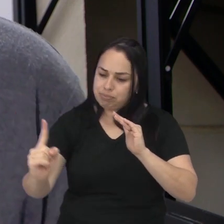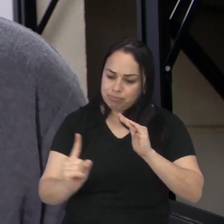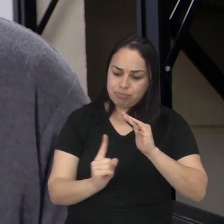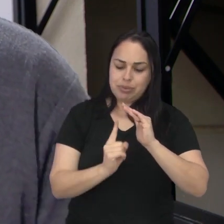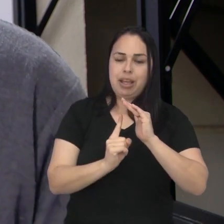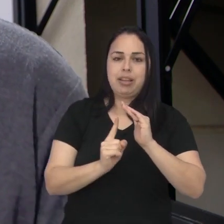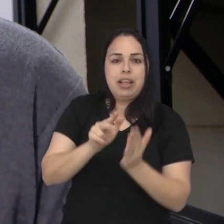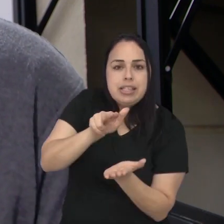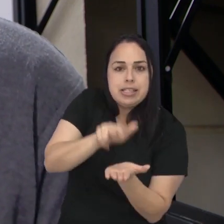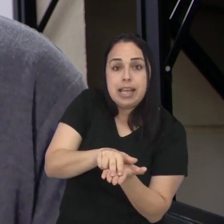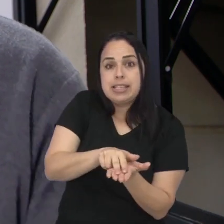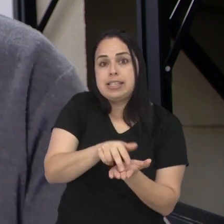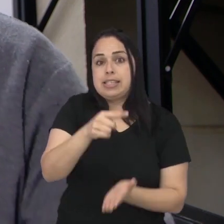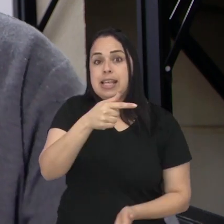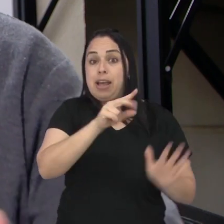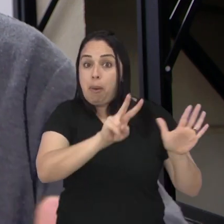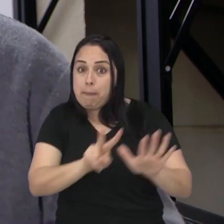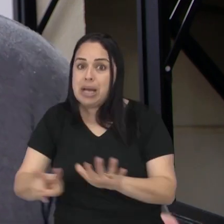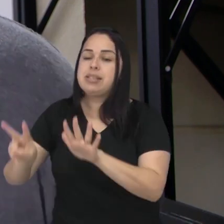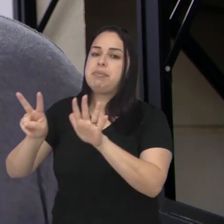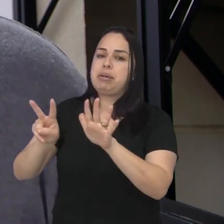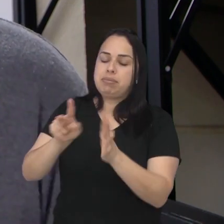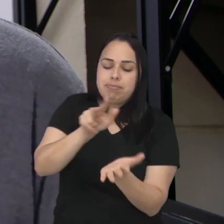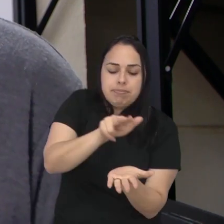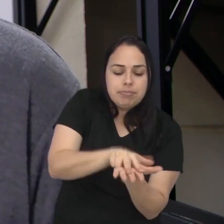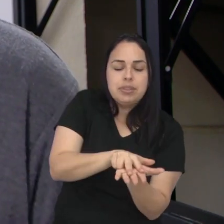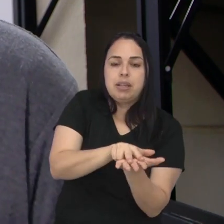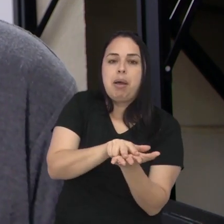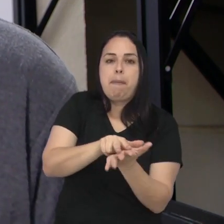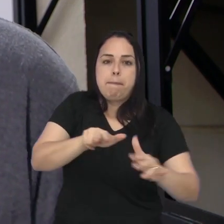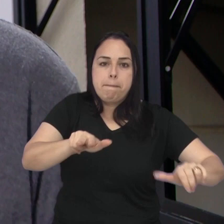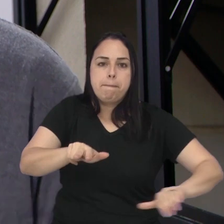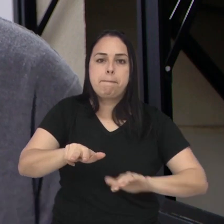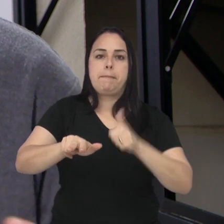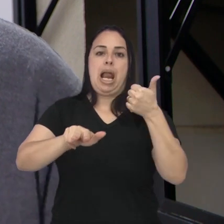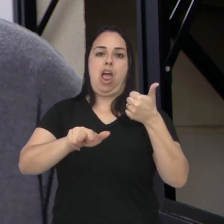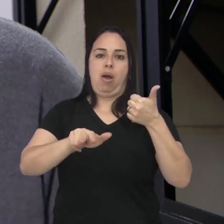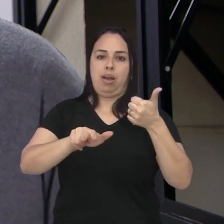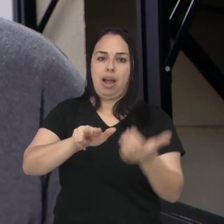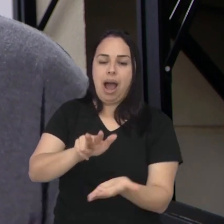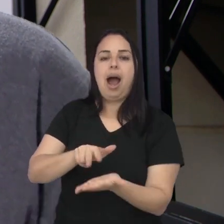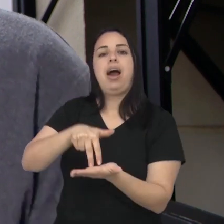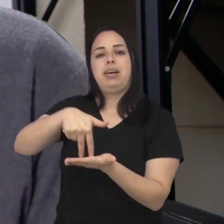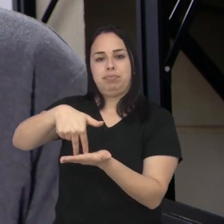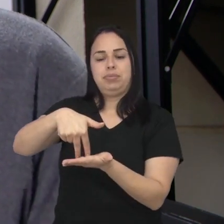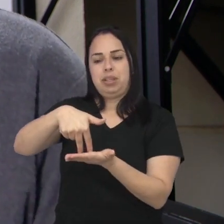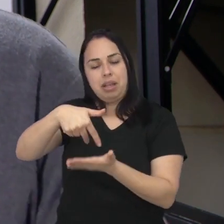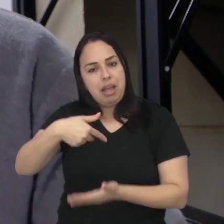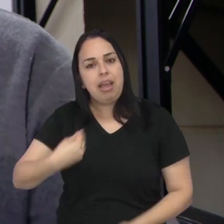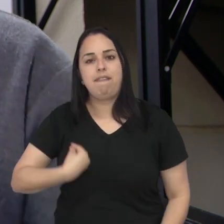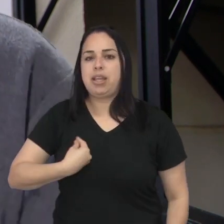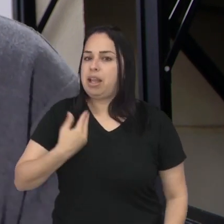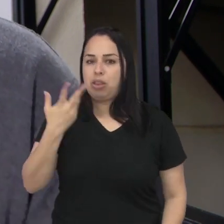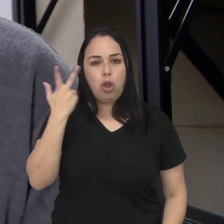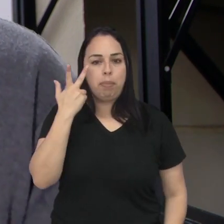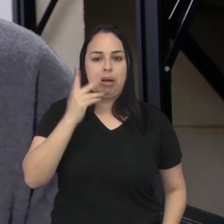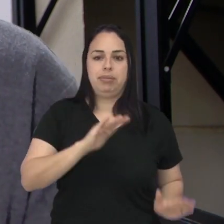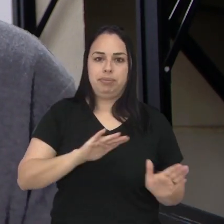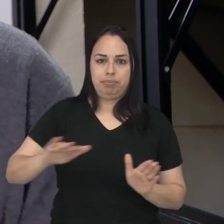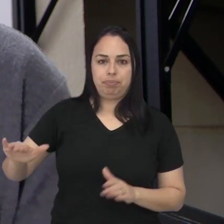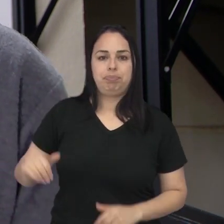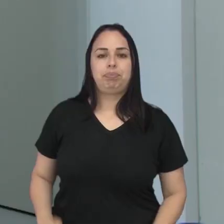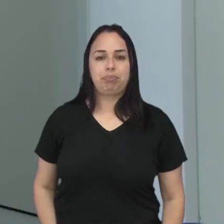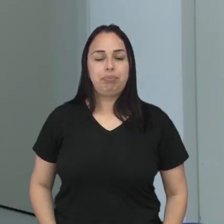suicidas, ficar, né, internado por 7 dias para que essa pessoa possa, enfim, não estar com esse pensamento e aí seguir a sua